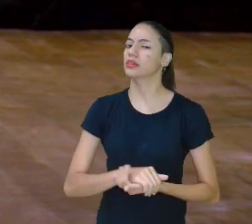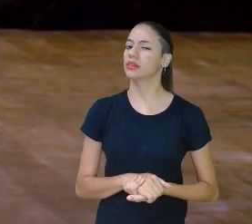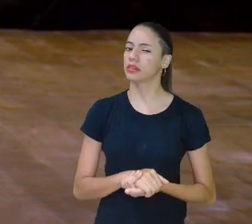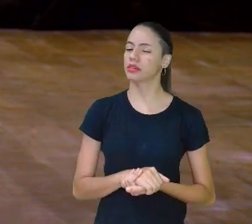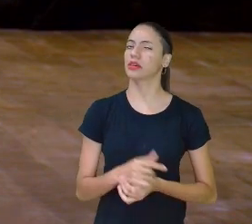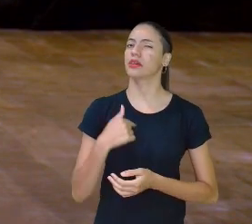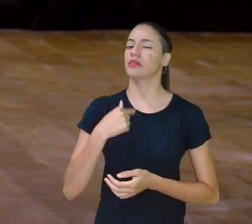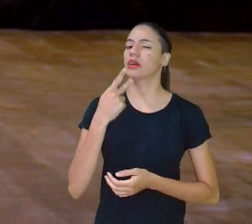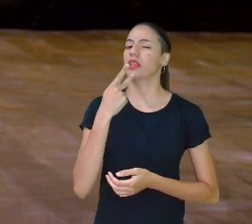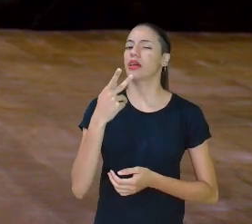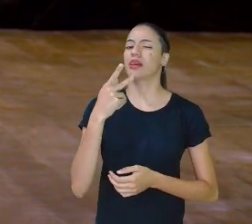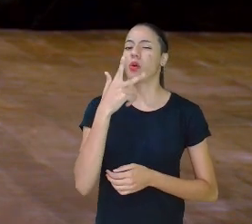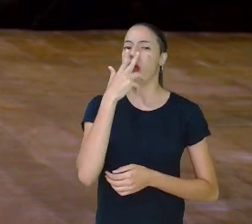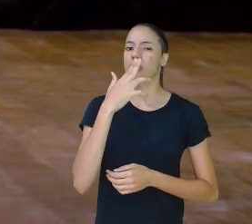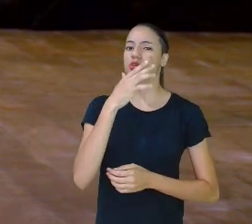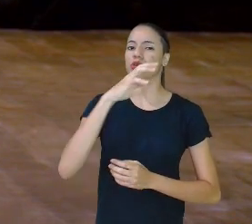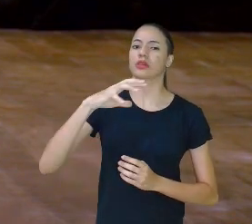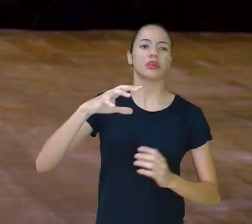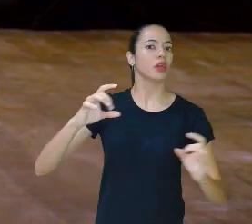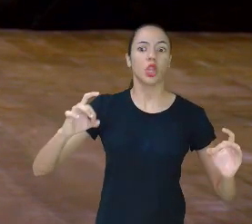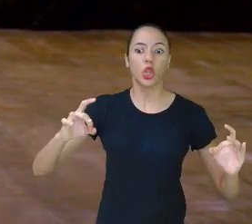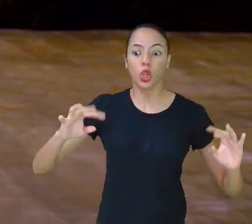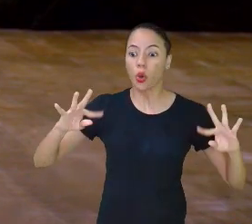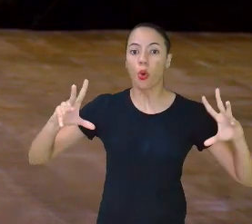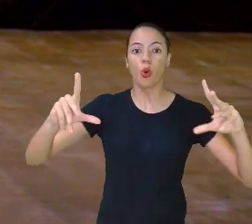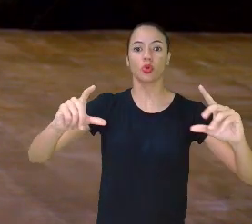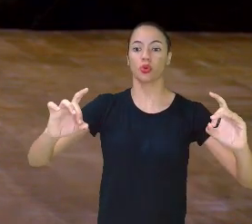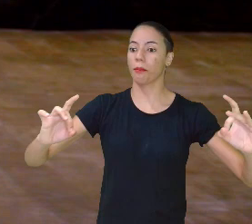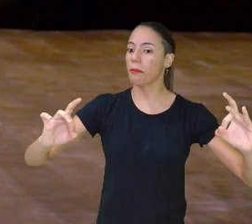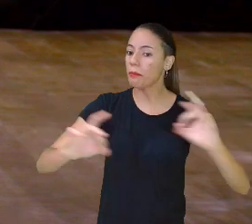Falei, eu acho que tá se acabando tudo.